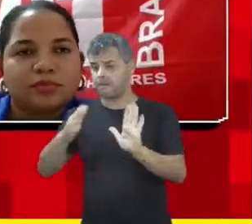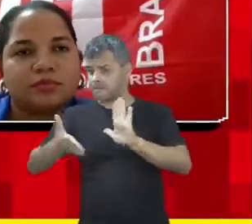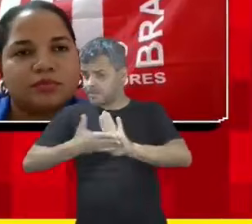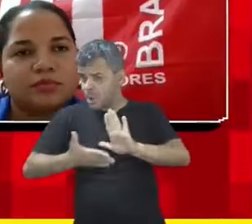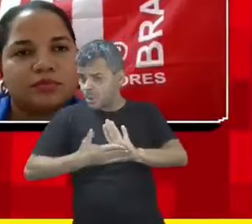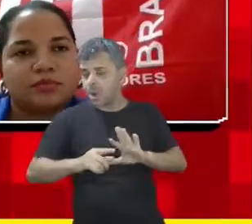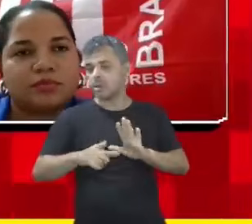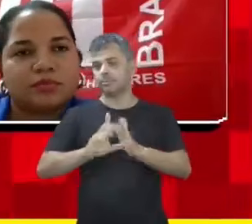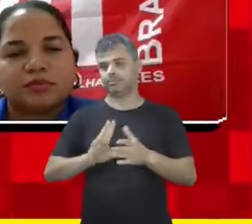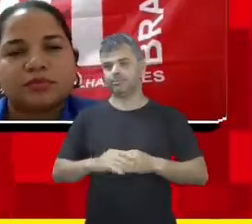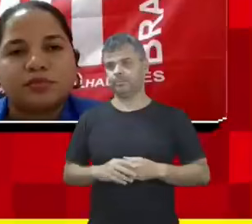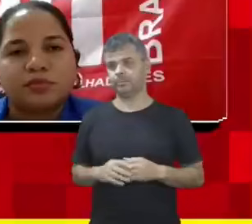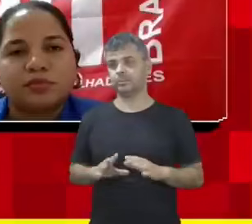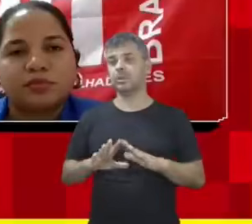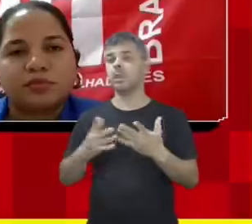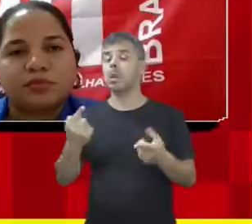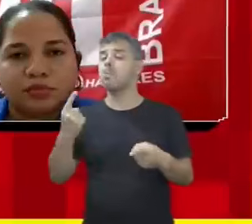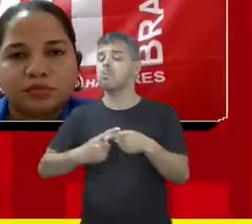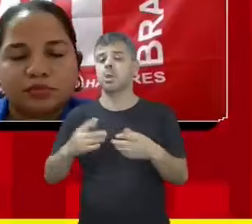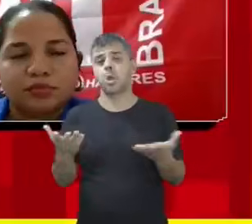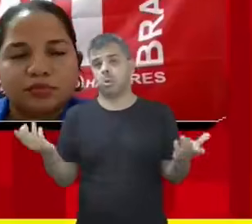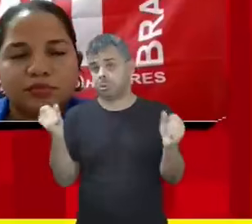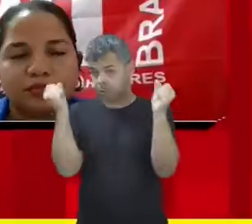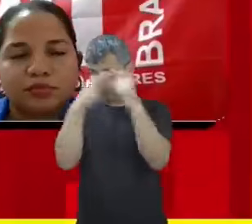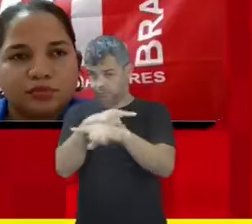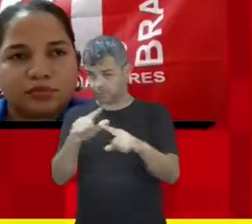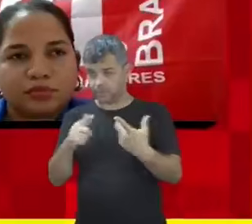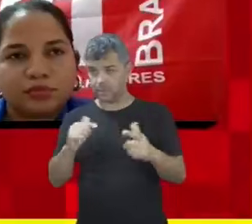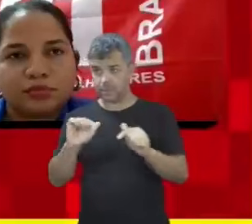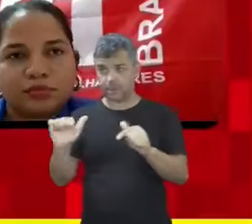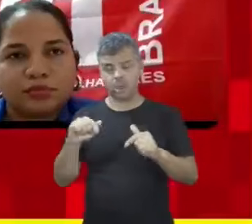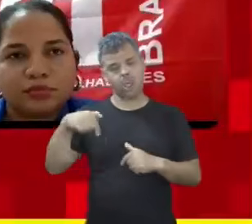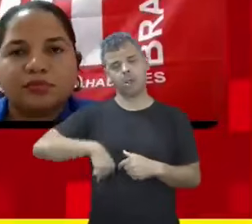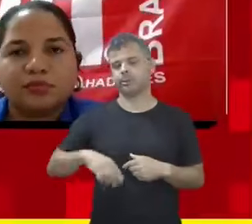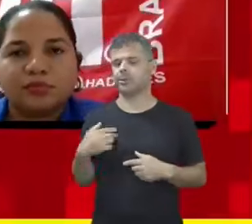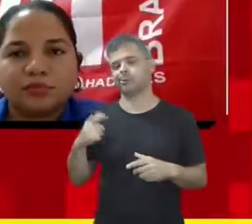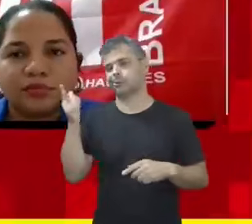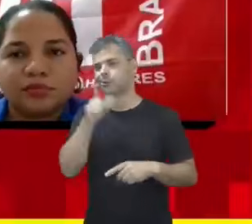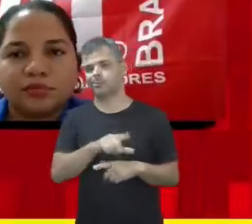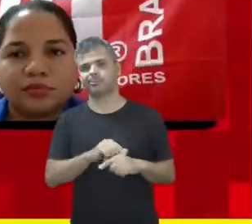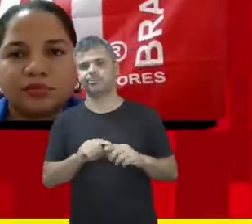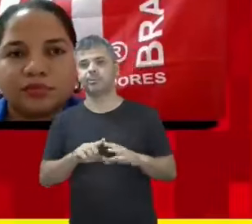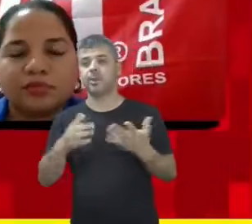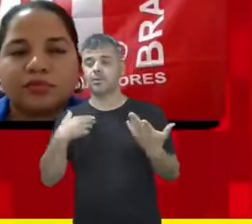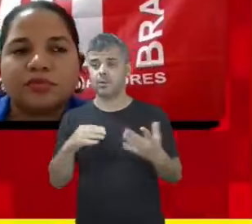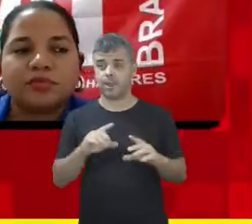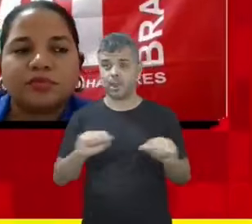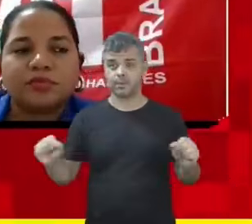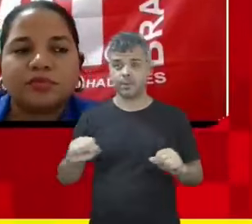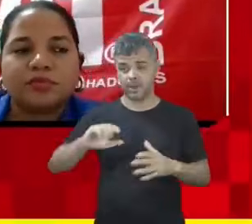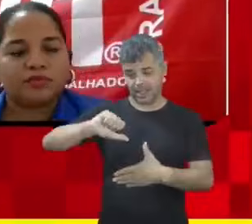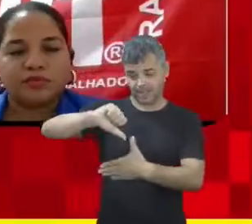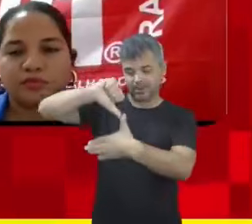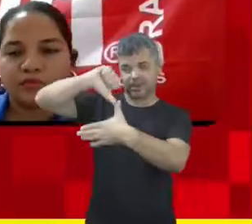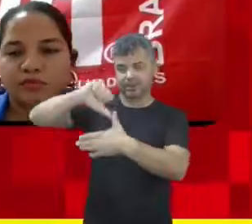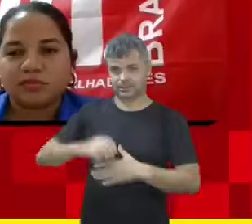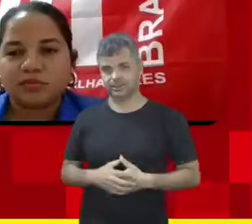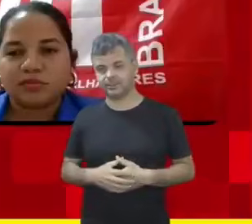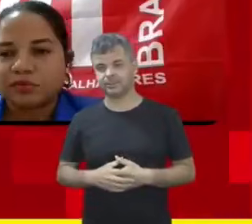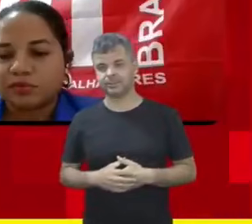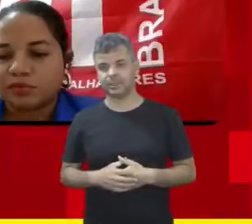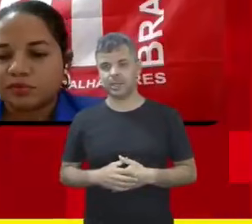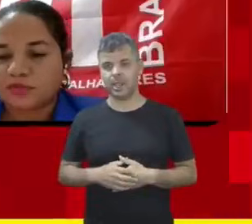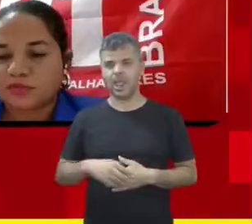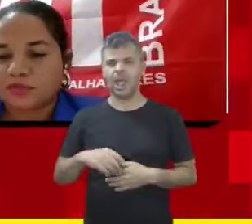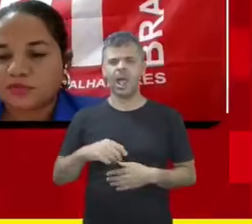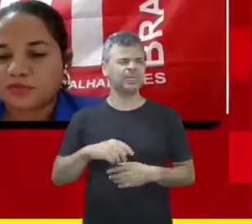né, Nádia? Exato. Agora porque hoje, né, tá difícil pro trabalhador brasileiro. Do jeito que tá, né? Não tá dando mais. Vamos ver como é que tá na América Latina, ó. No